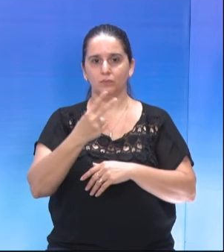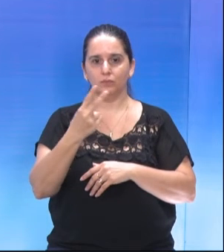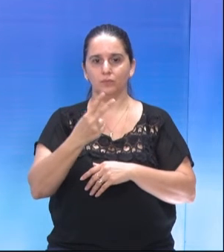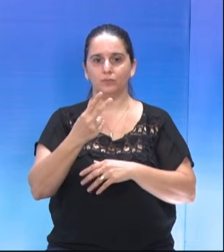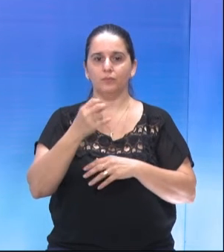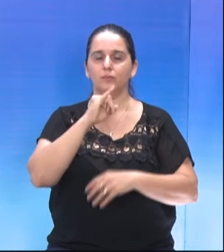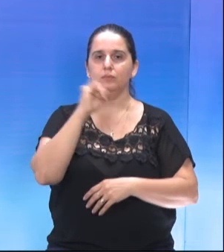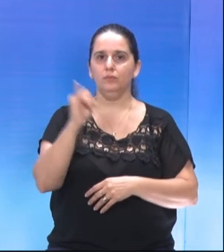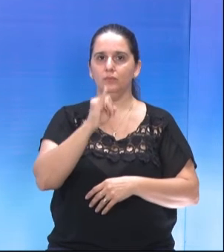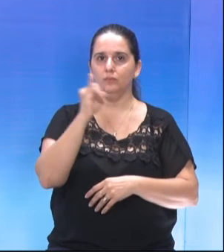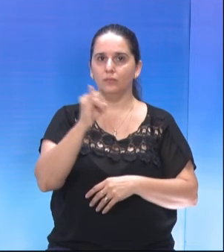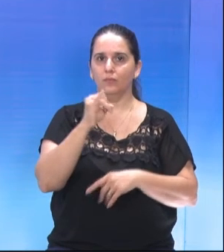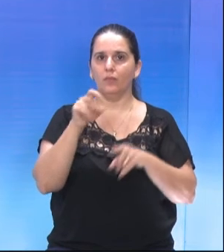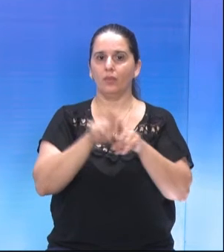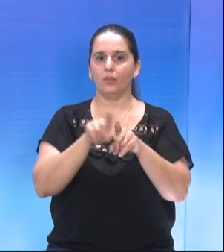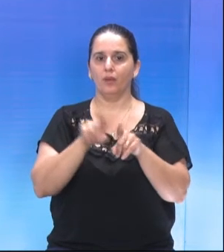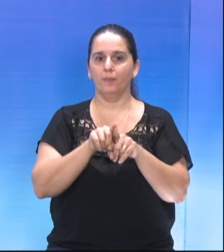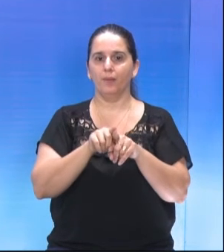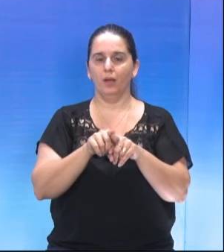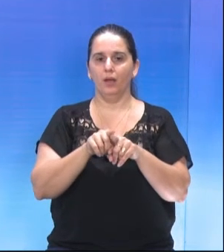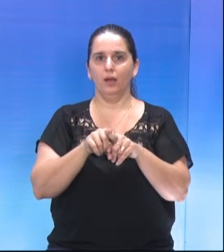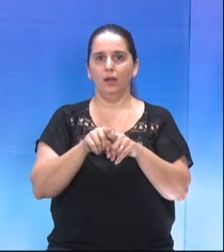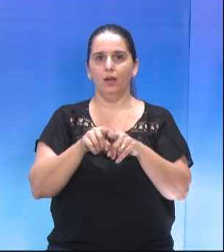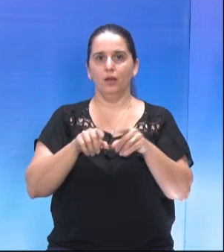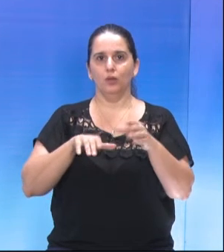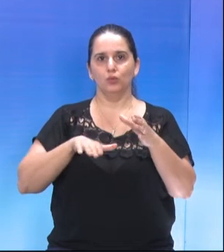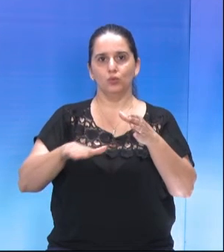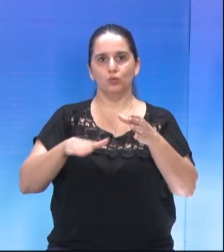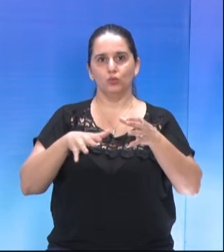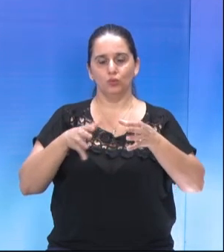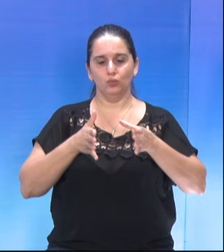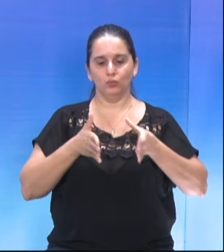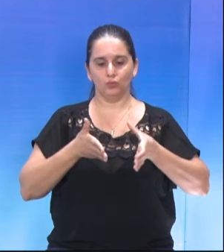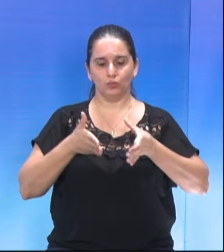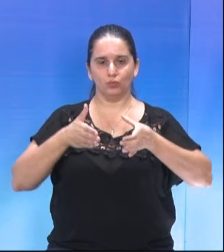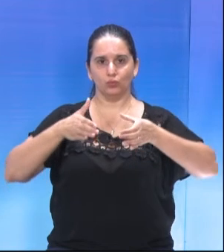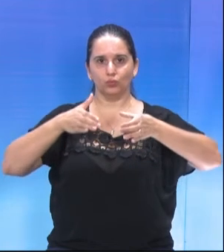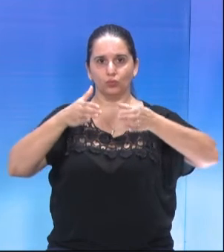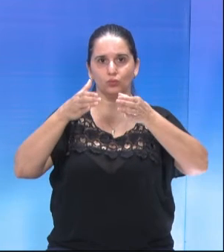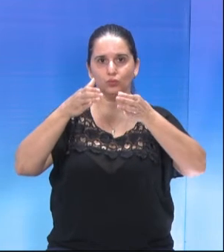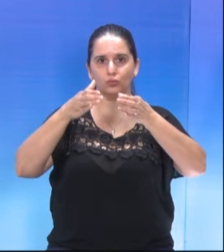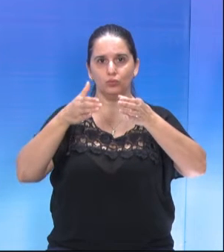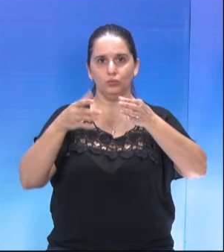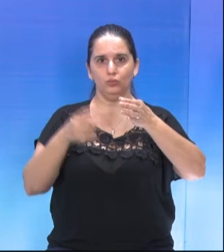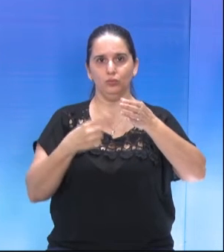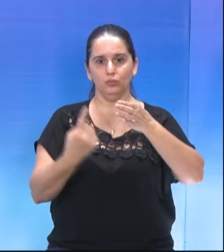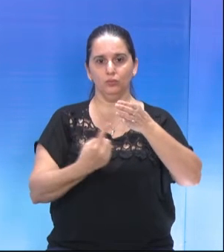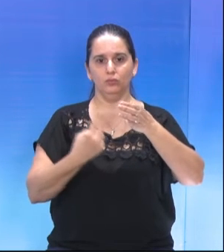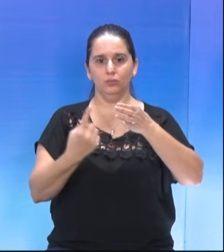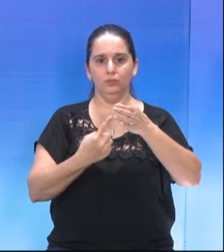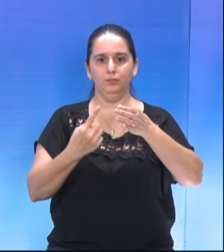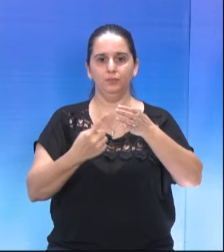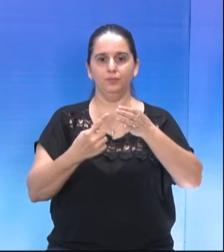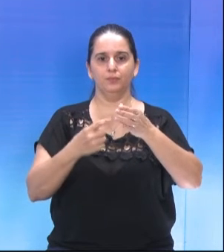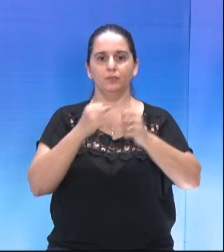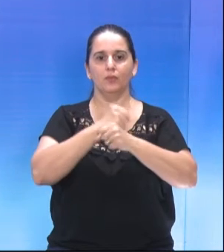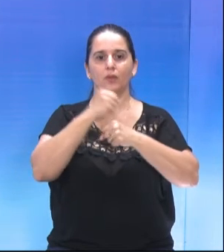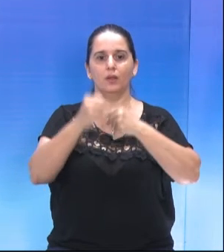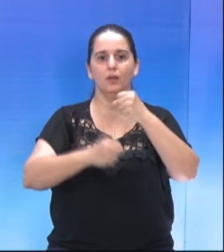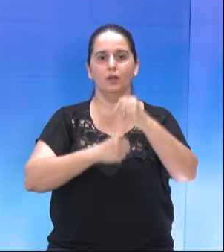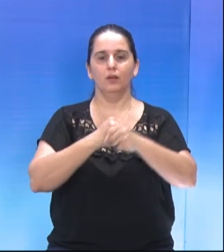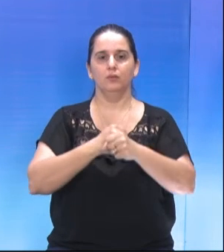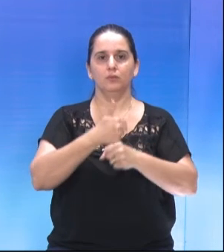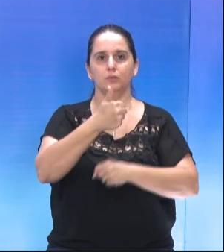importante, que envolve a escultura. Essa obra, veja só, ela foi construída no ano